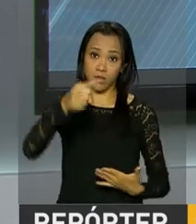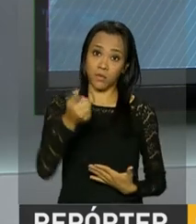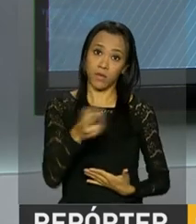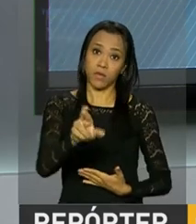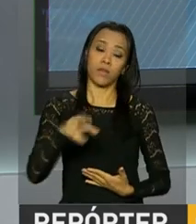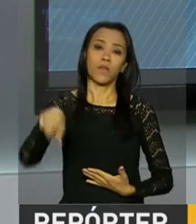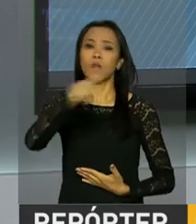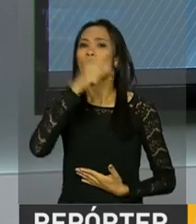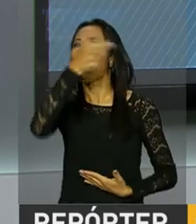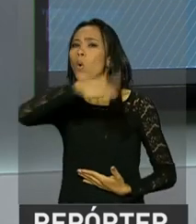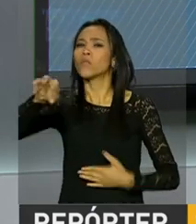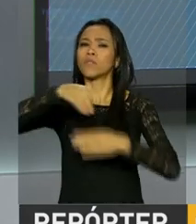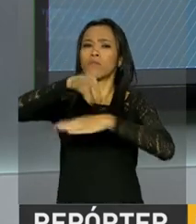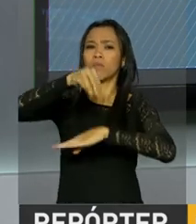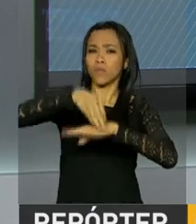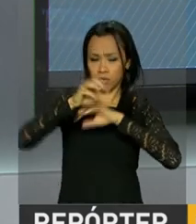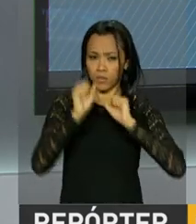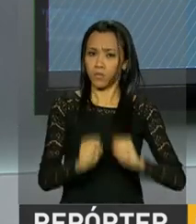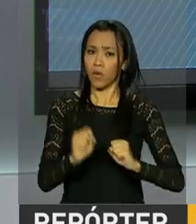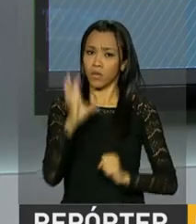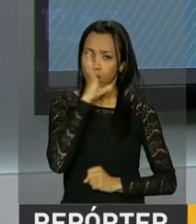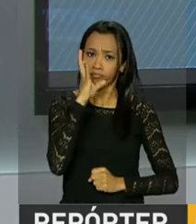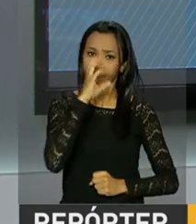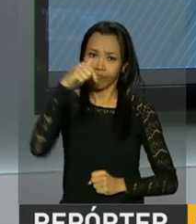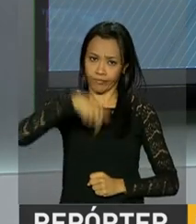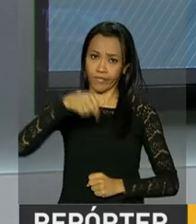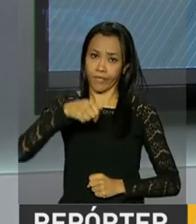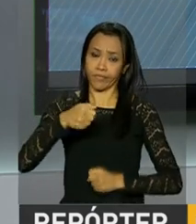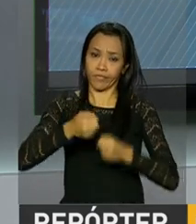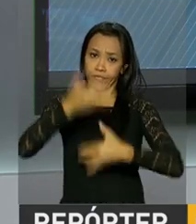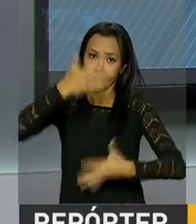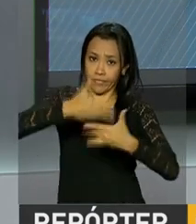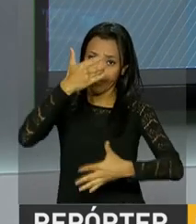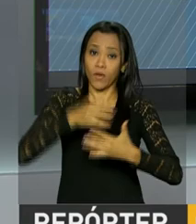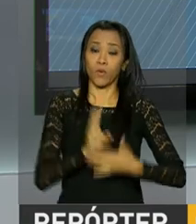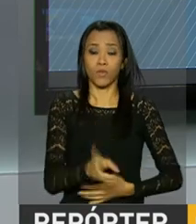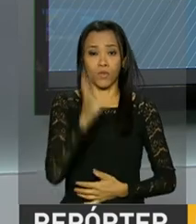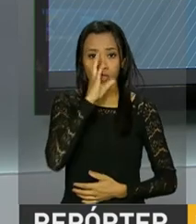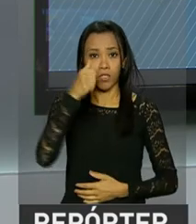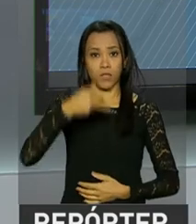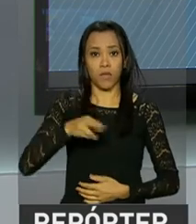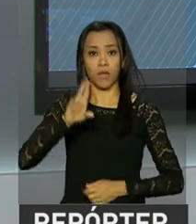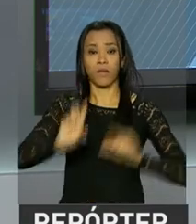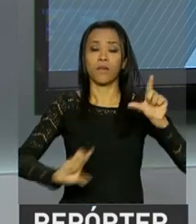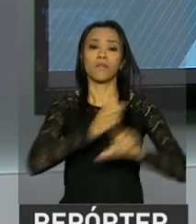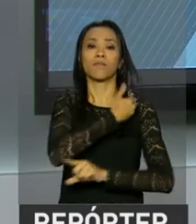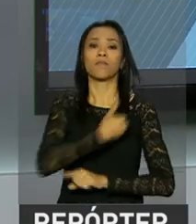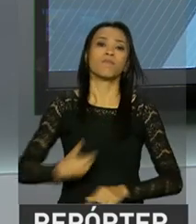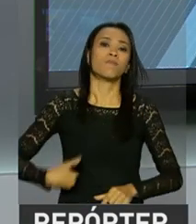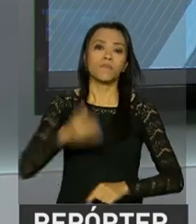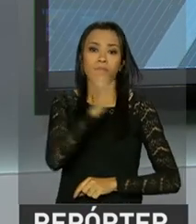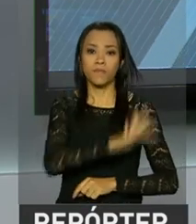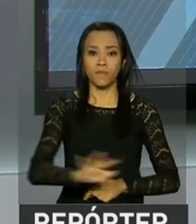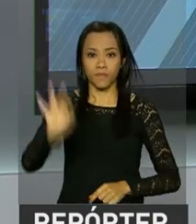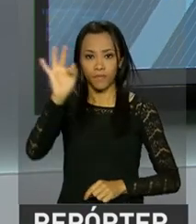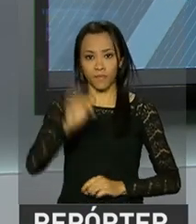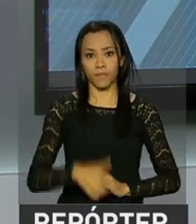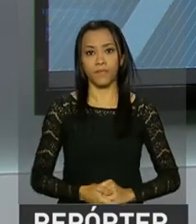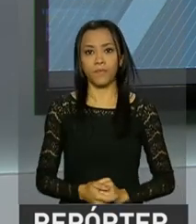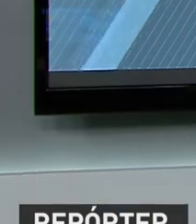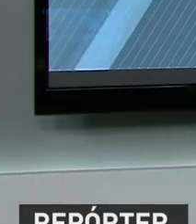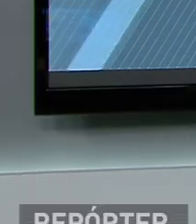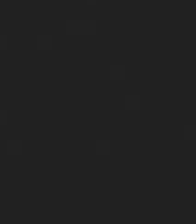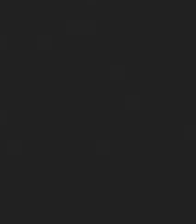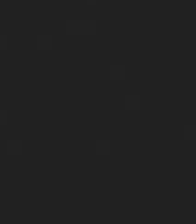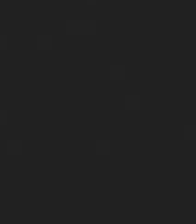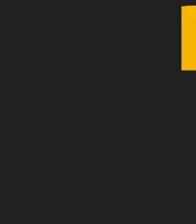nbr outras notícias você acompanha também em nossas redes sociais continua com a gente aqui na nbr a tv do governo federal